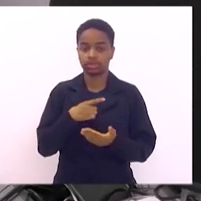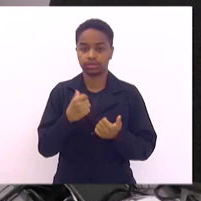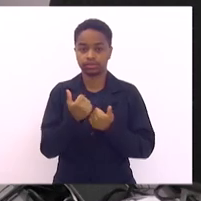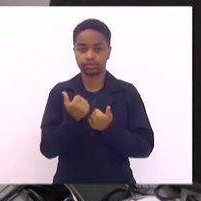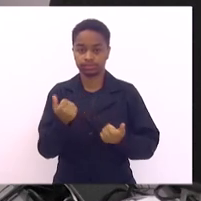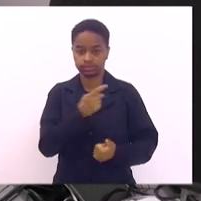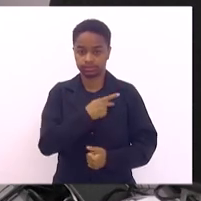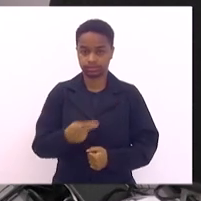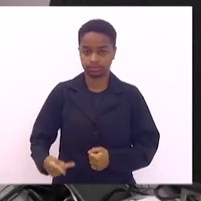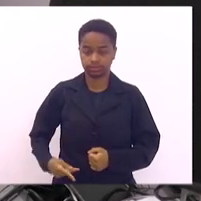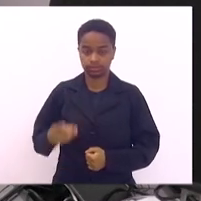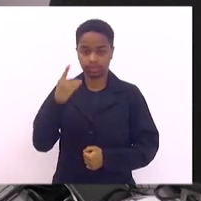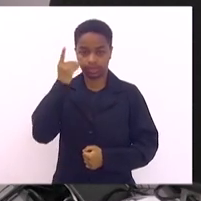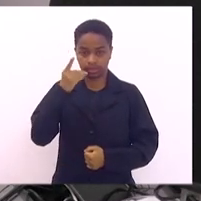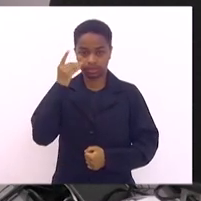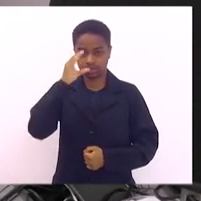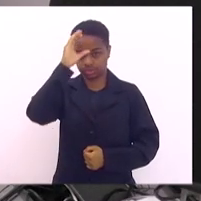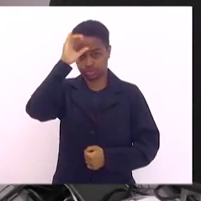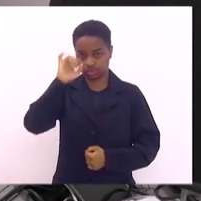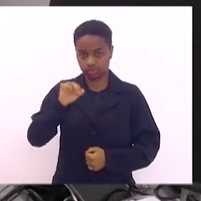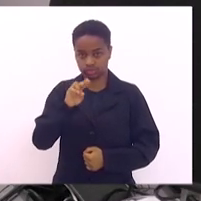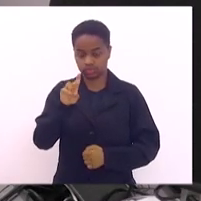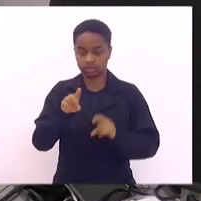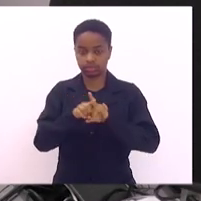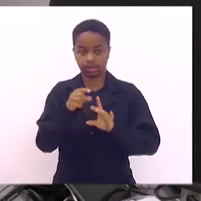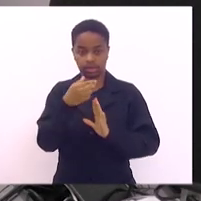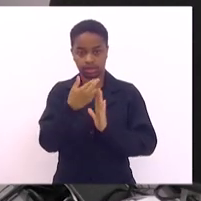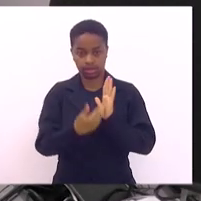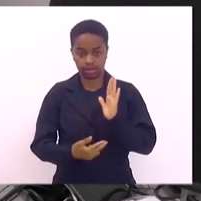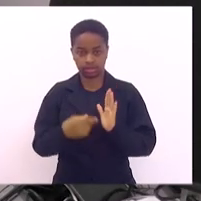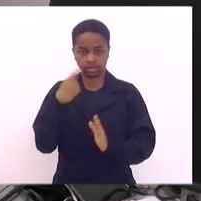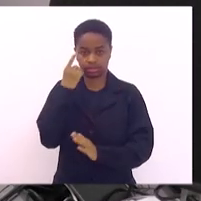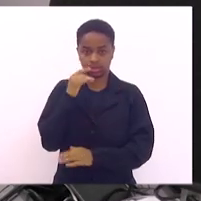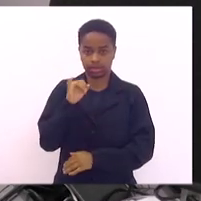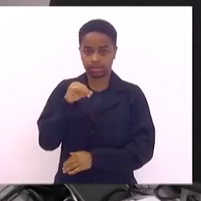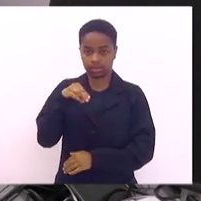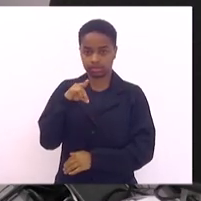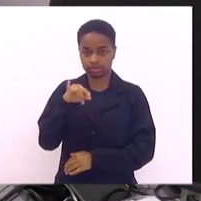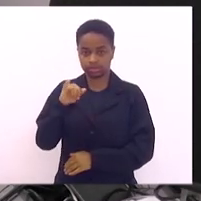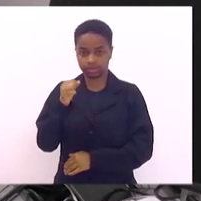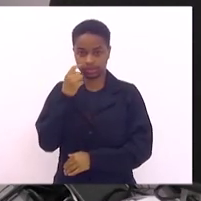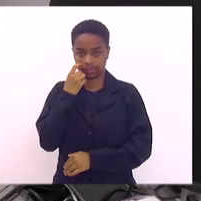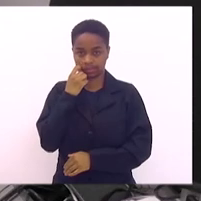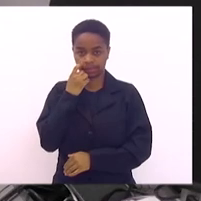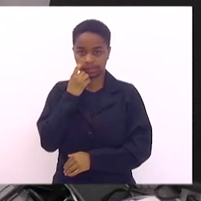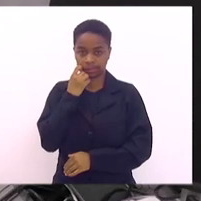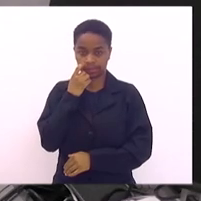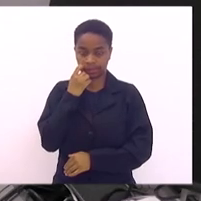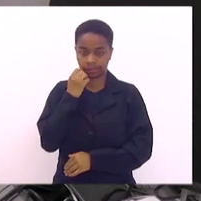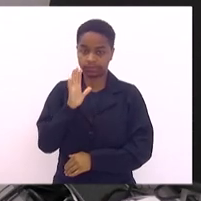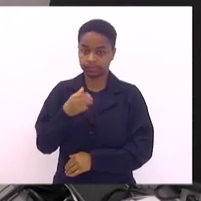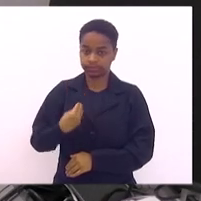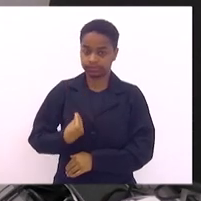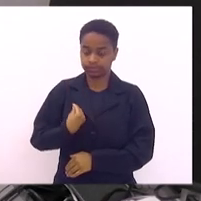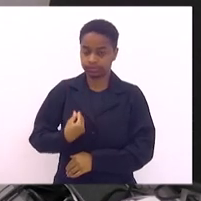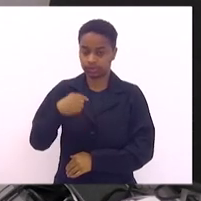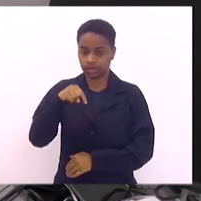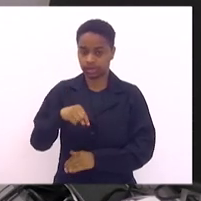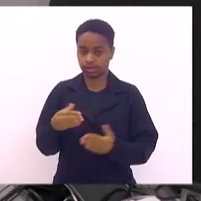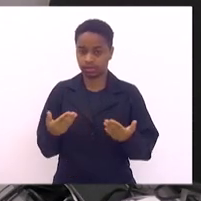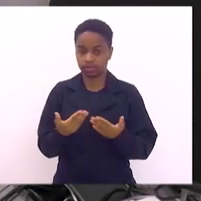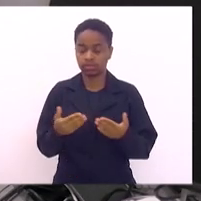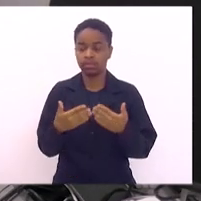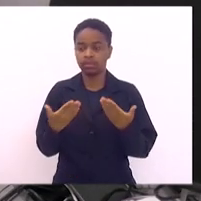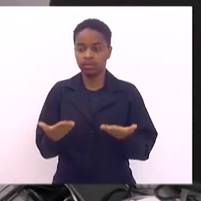a deputada Tia Ju, como relatora a deputada Índia Armelau, que já se encontra conosco. Então, pedi